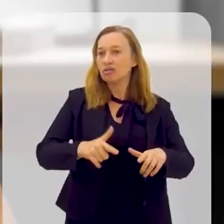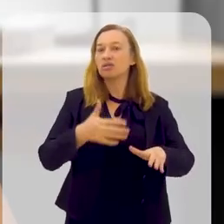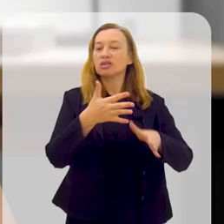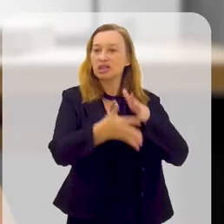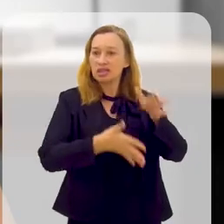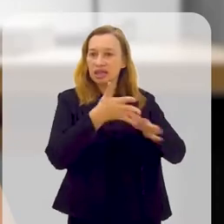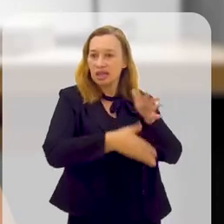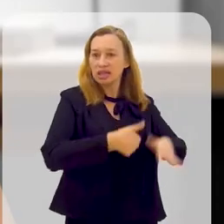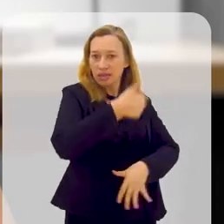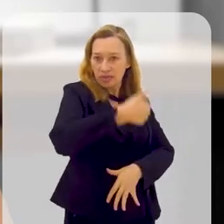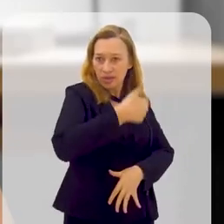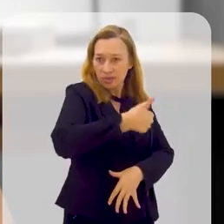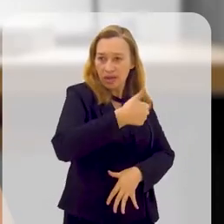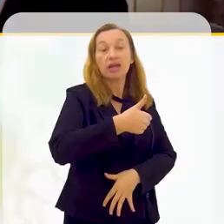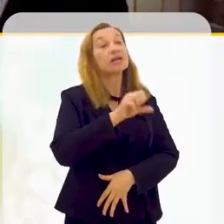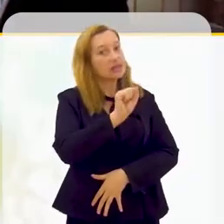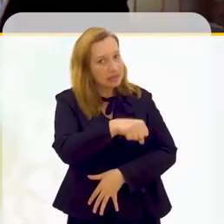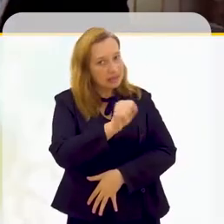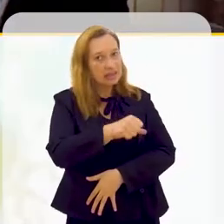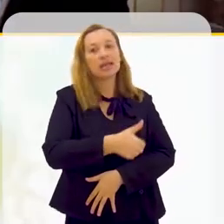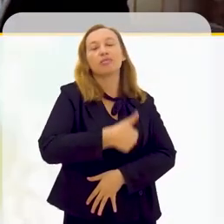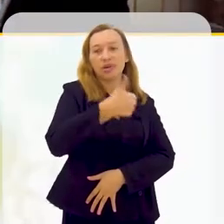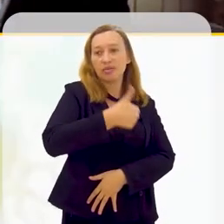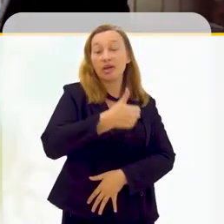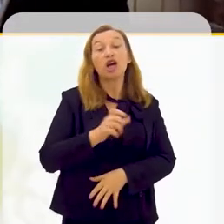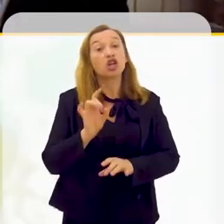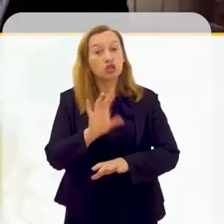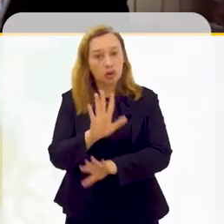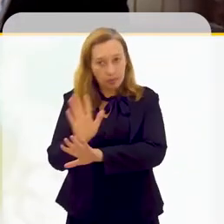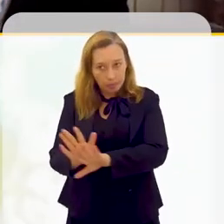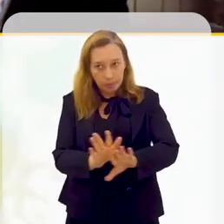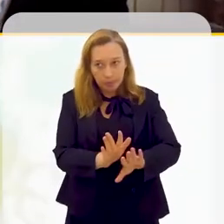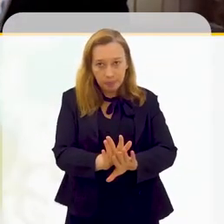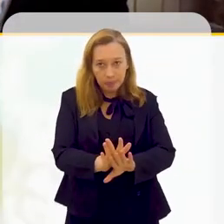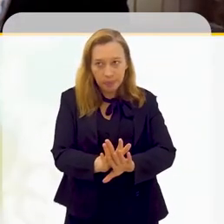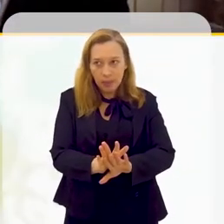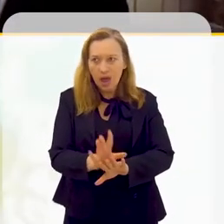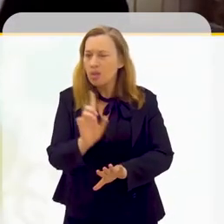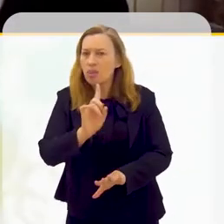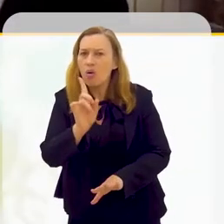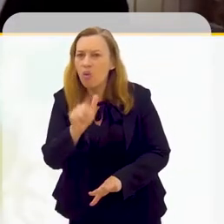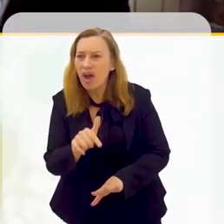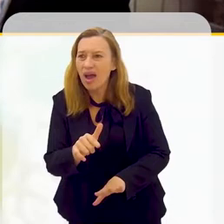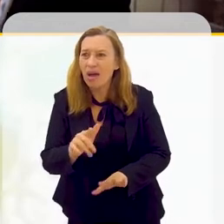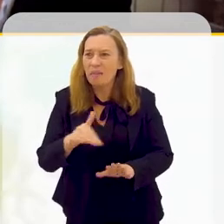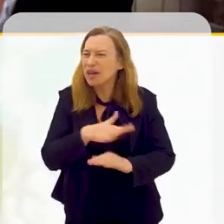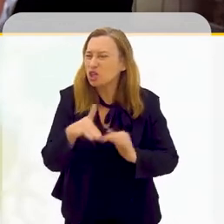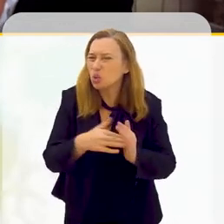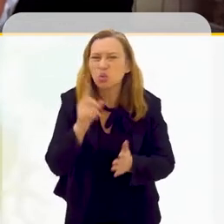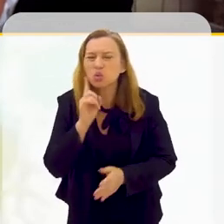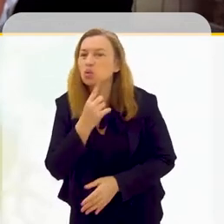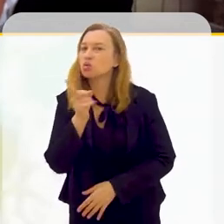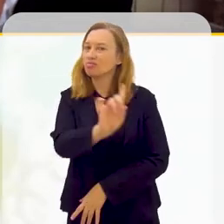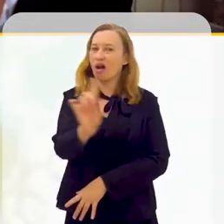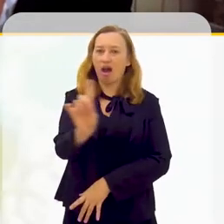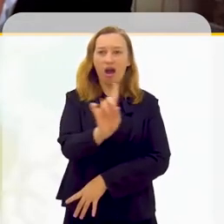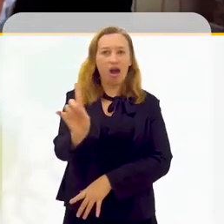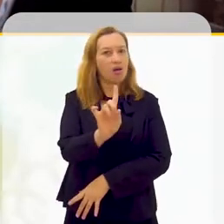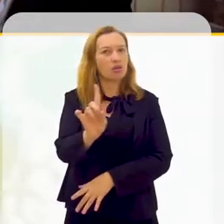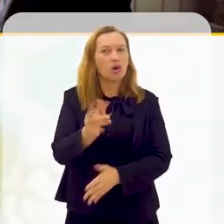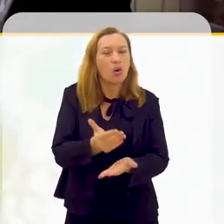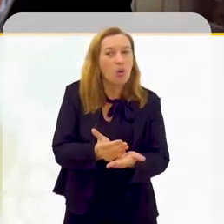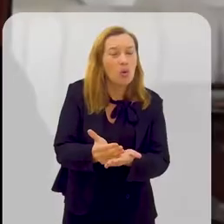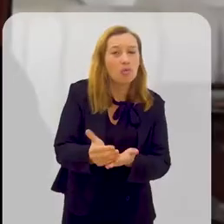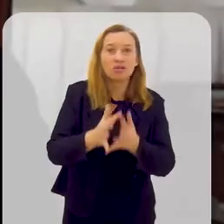caso dos surdos é a primeira sim é a primeira só que não é assim para todos os